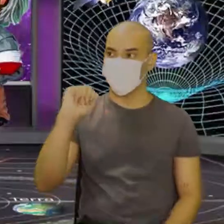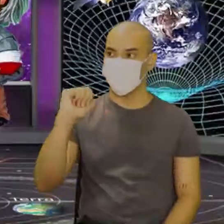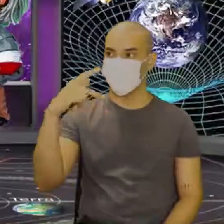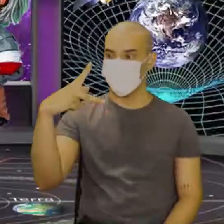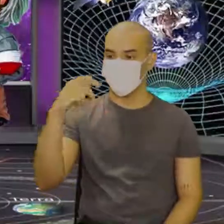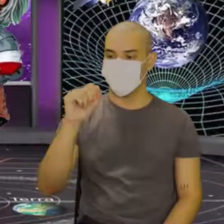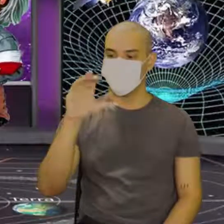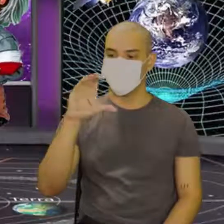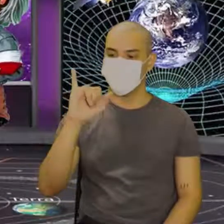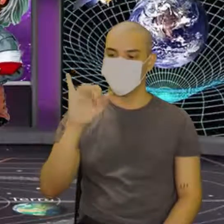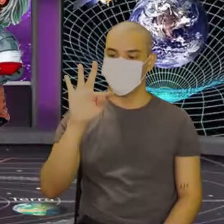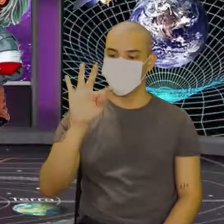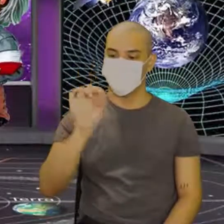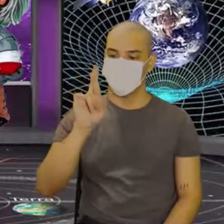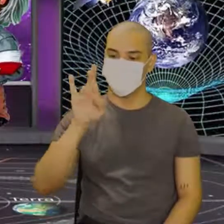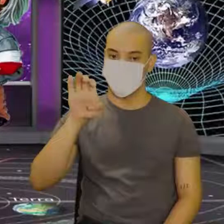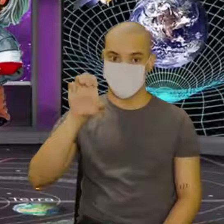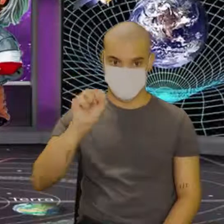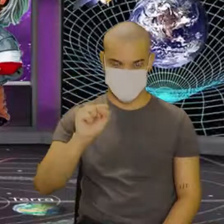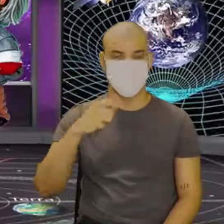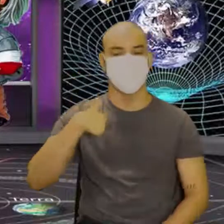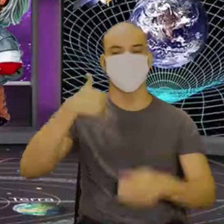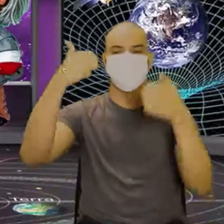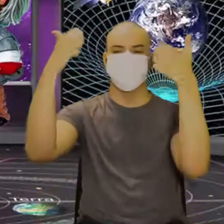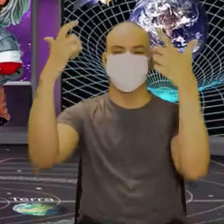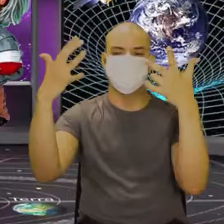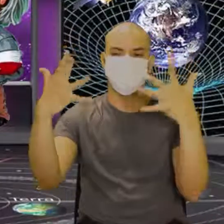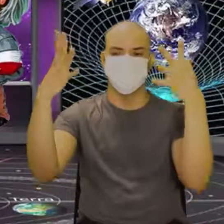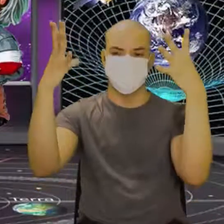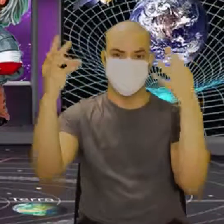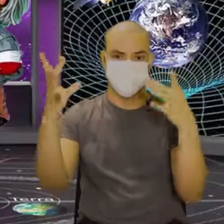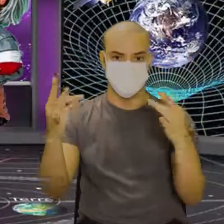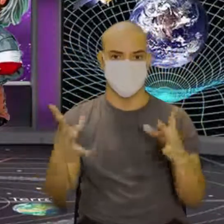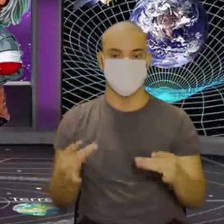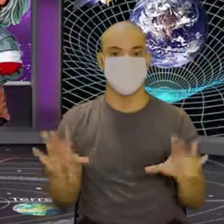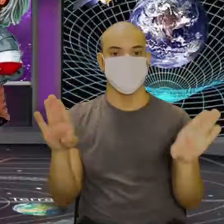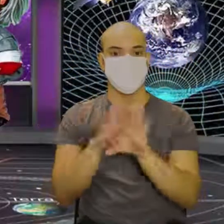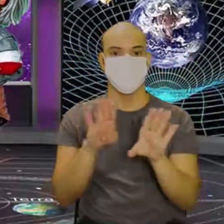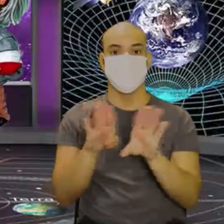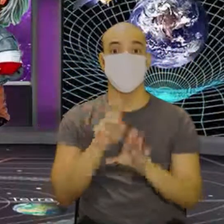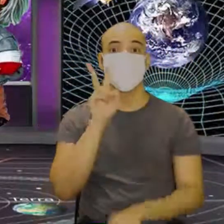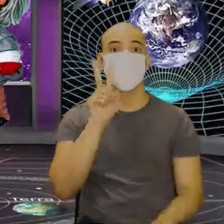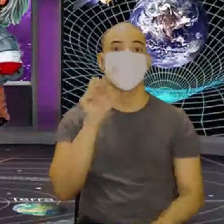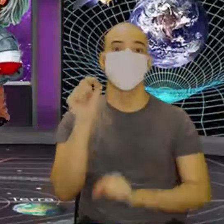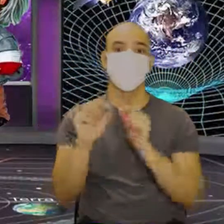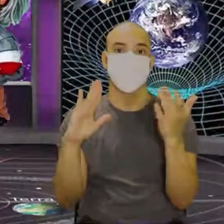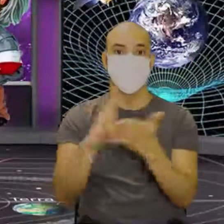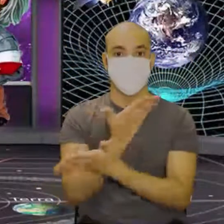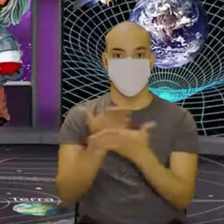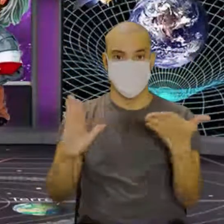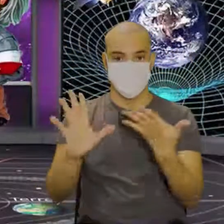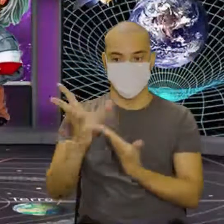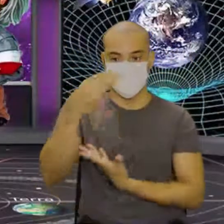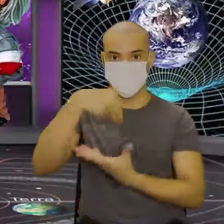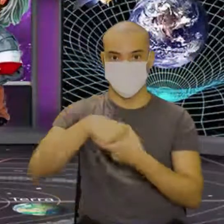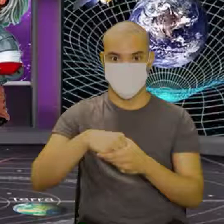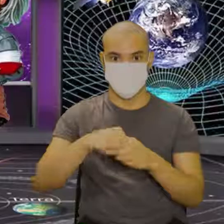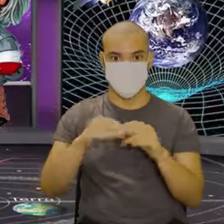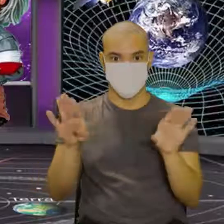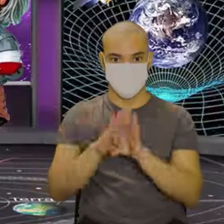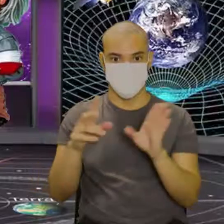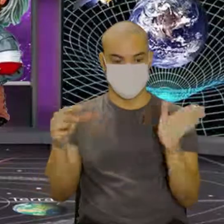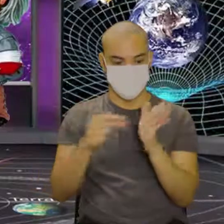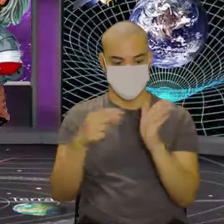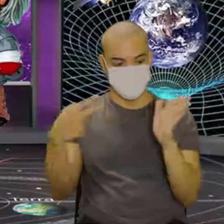capacitores elétricos. Então, nós vamos definir o que são capacitores e vamos ver também algumas aplicações de capacitores,